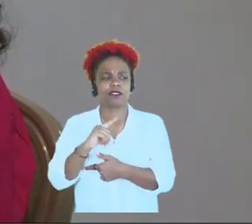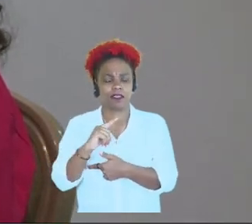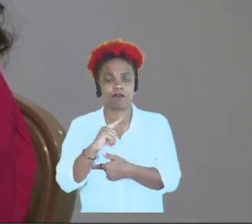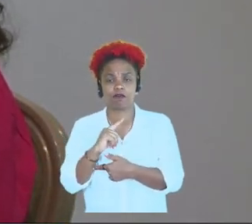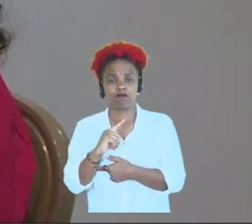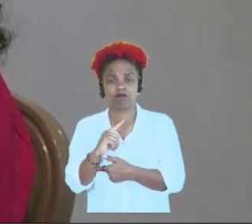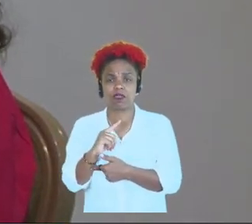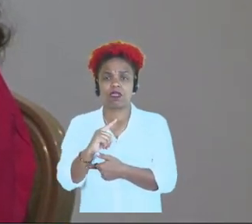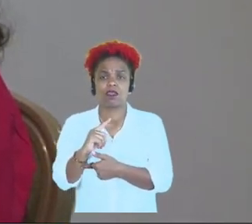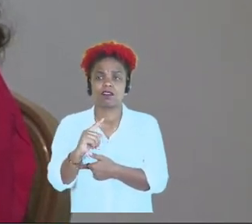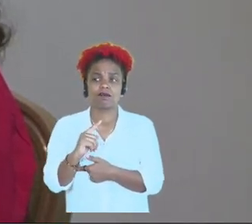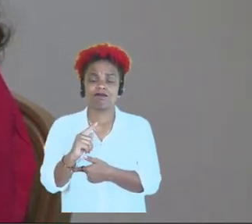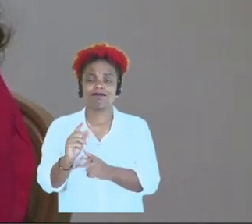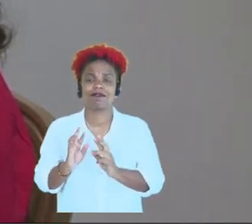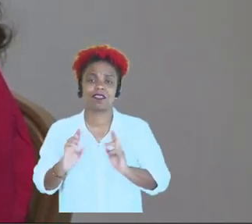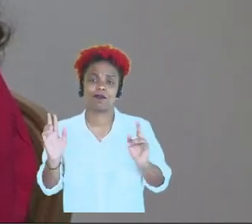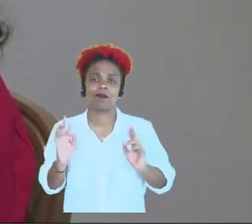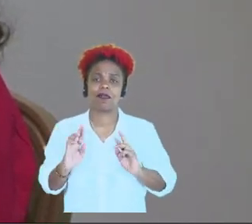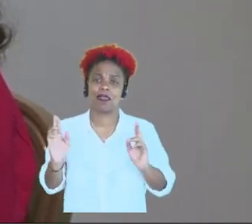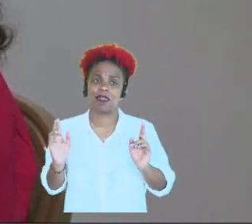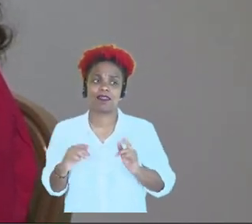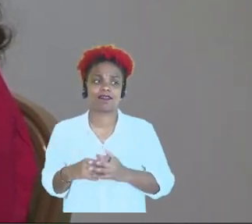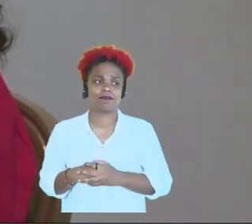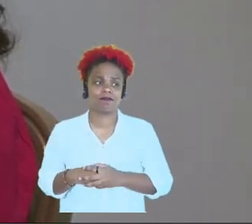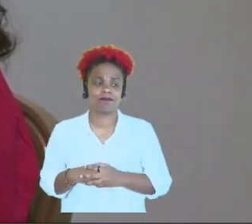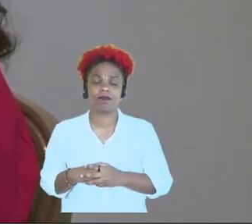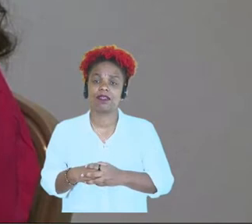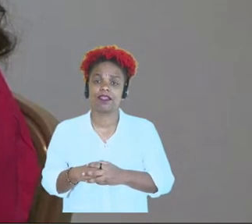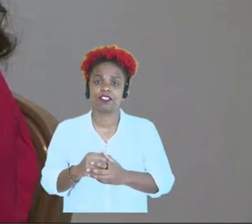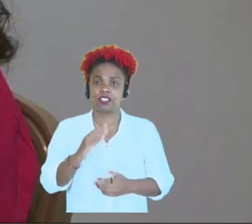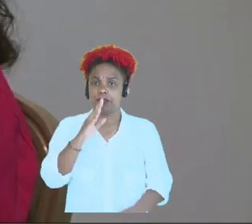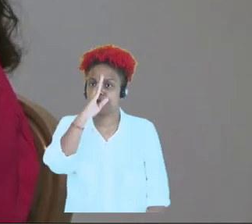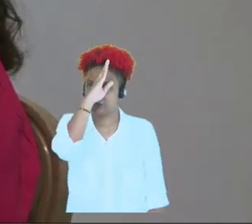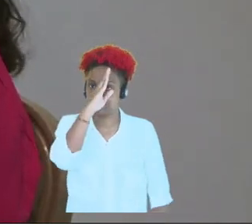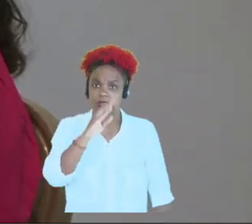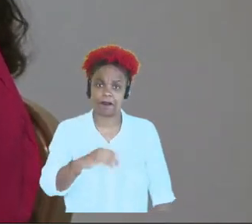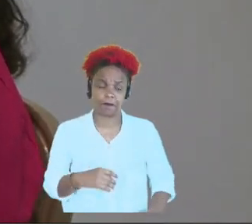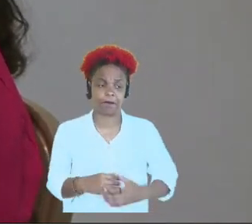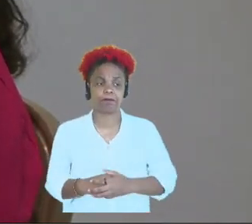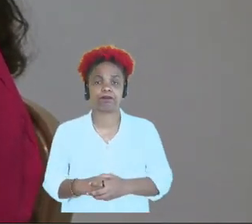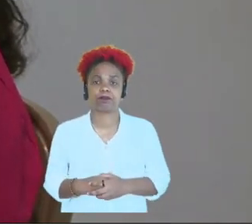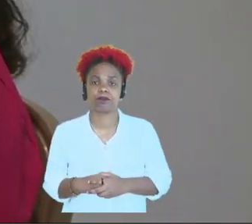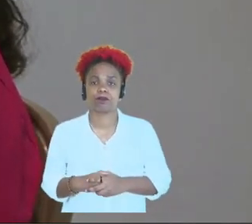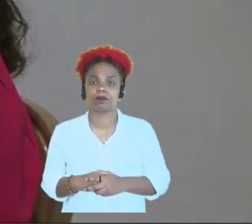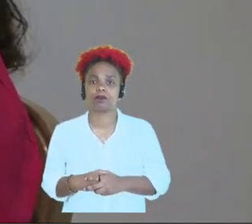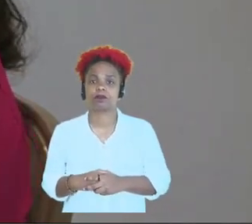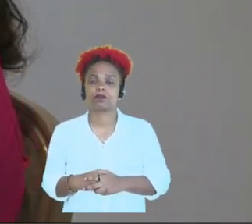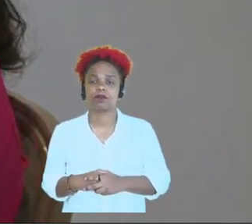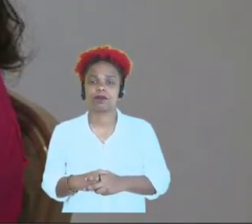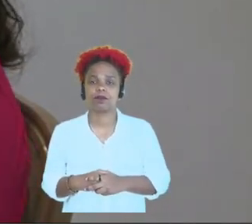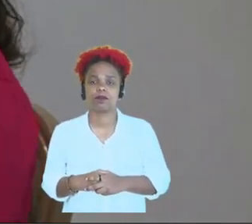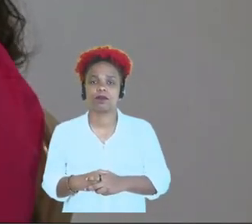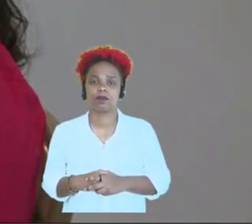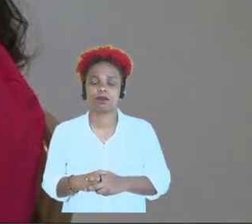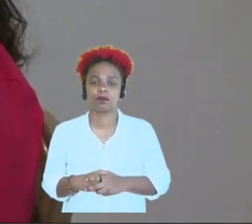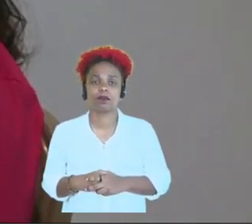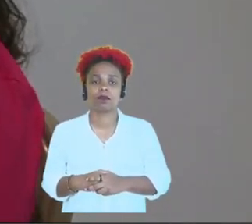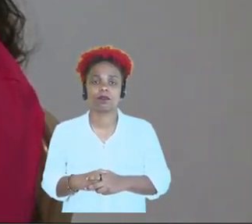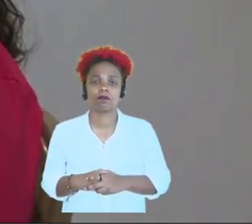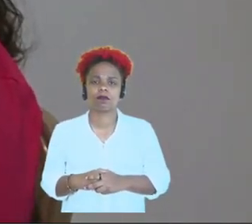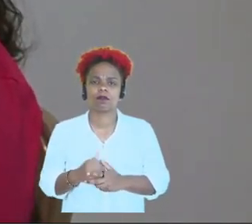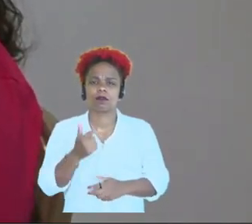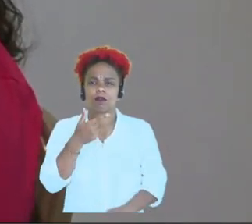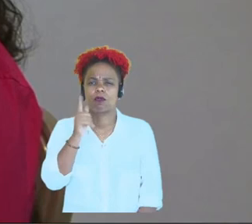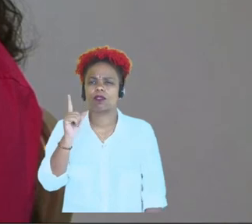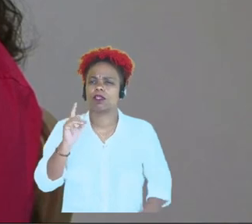não necessariamente é o conservadorismo de Bolsonaro. Eu conversava com a Ariane ontem